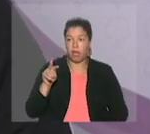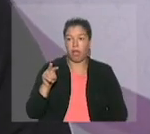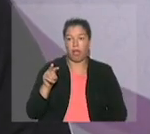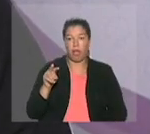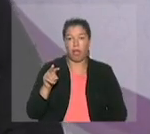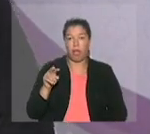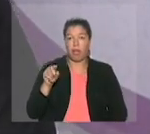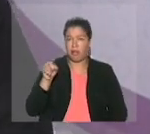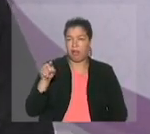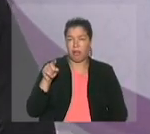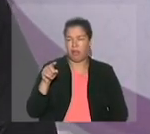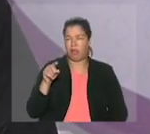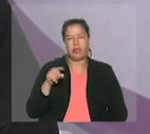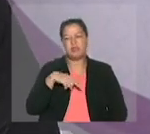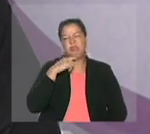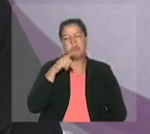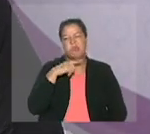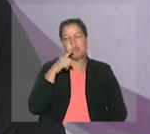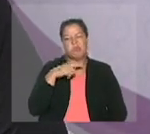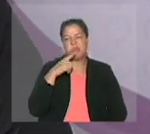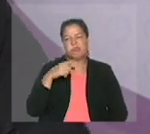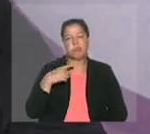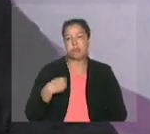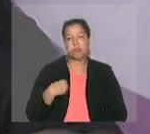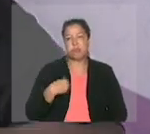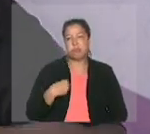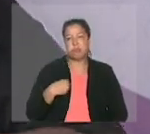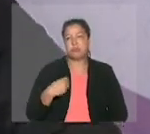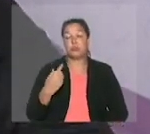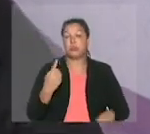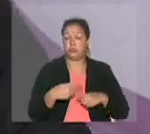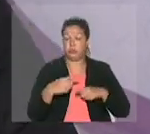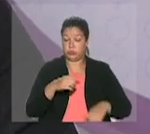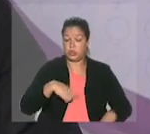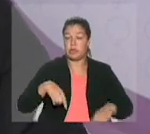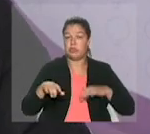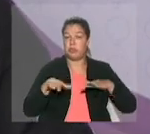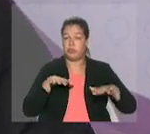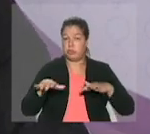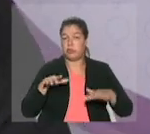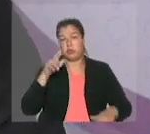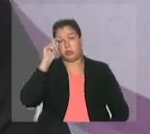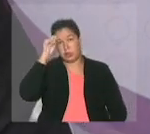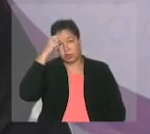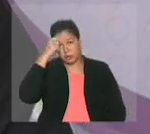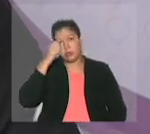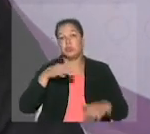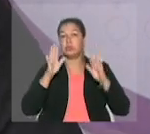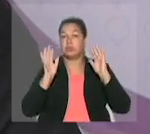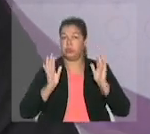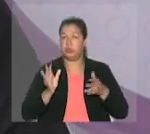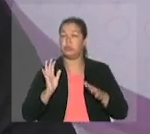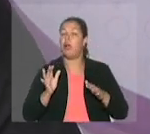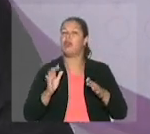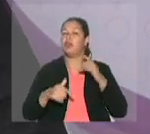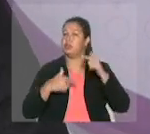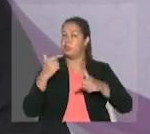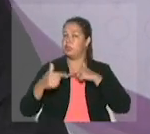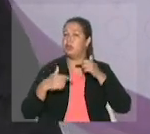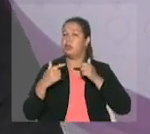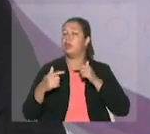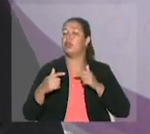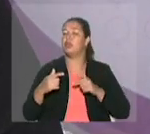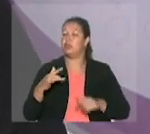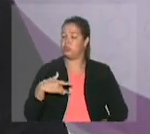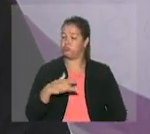achar que não vai sofrer nenhuma represária, o que nós, do movimento negro, trabalhamos através do Comitê